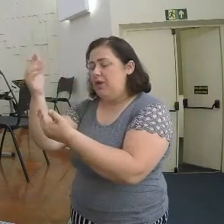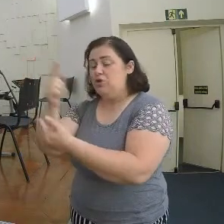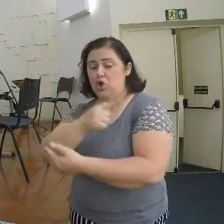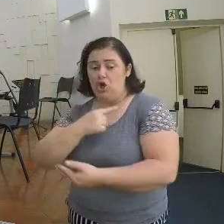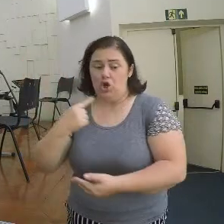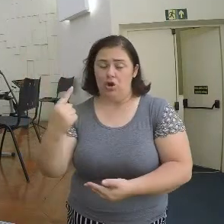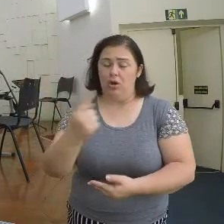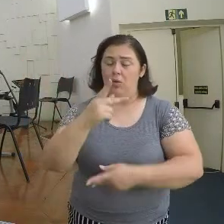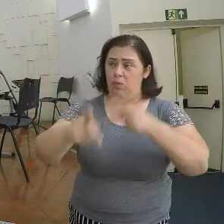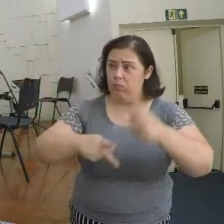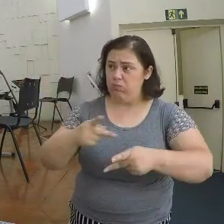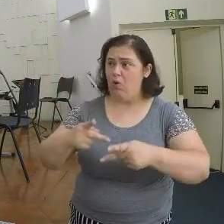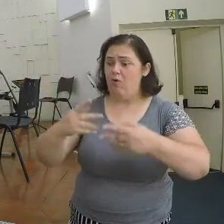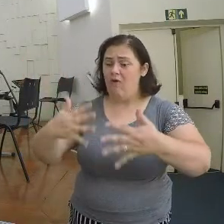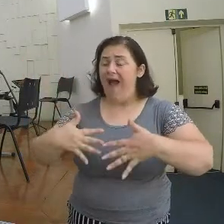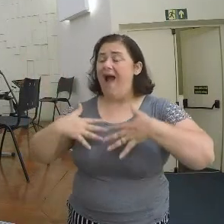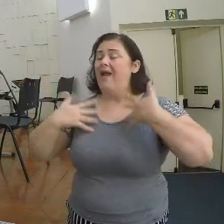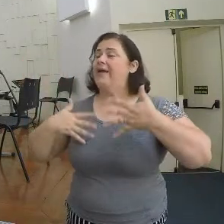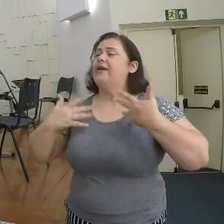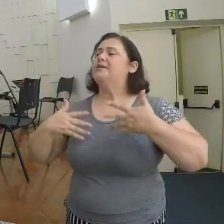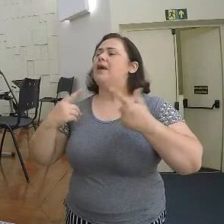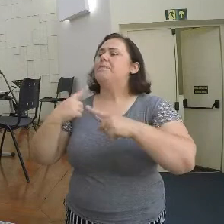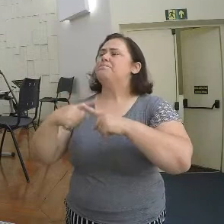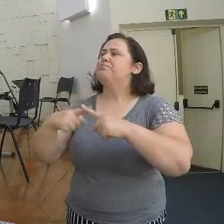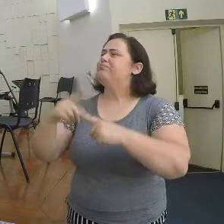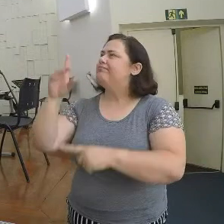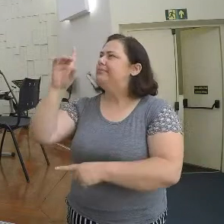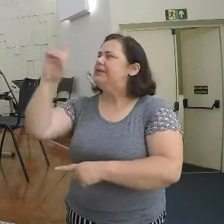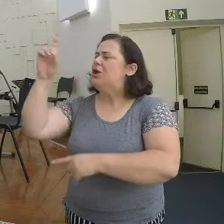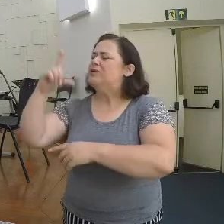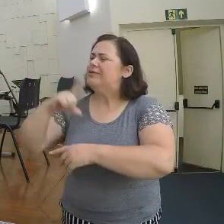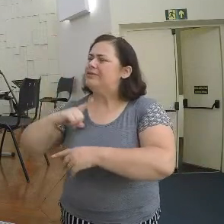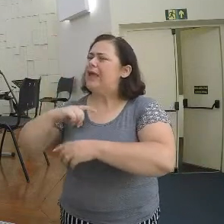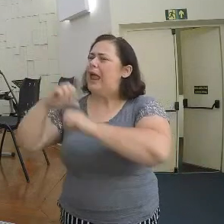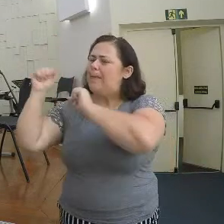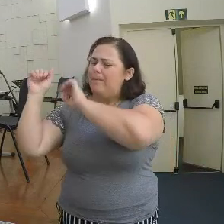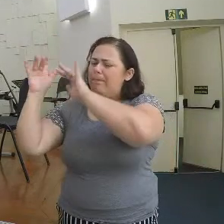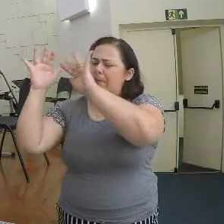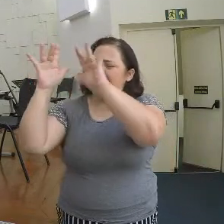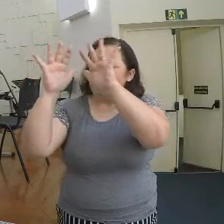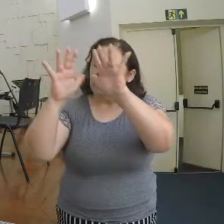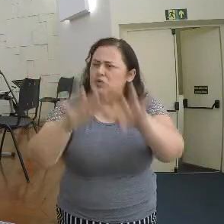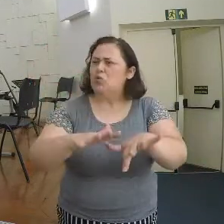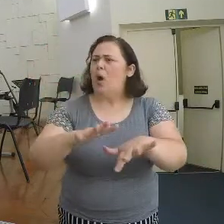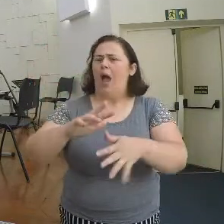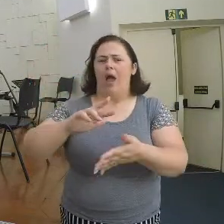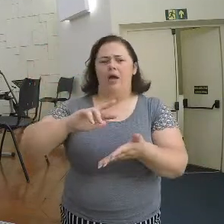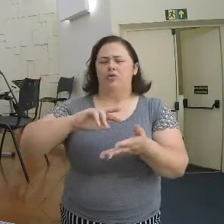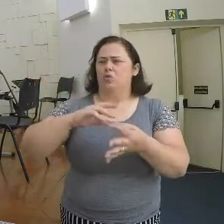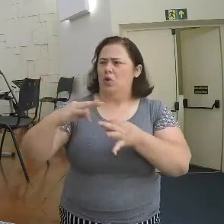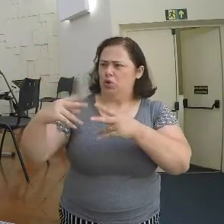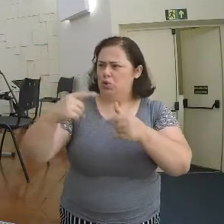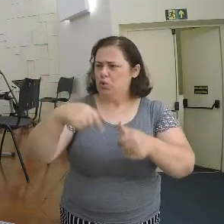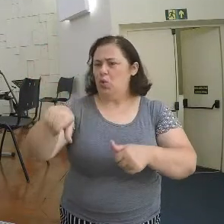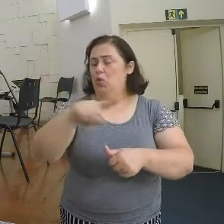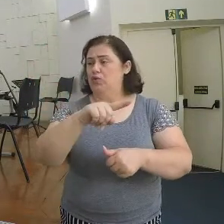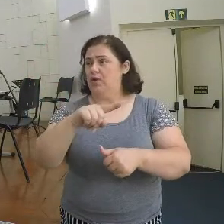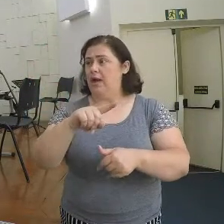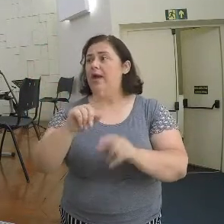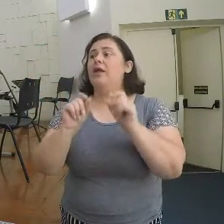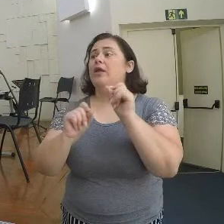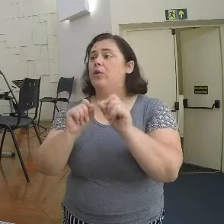Deus te tem dado, a ti e a tua casa, tu e o levita e o estrangeiro que está no meio de